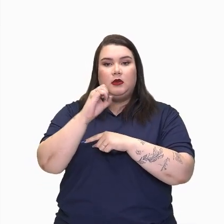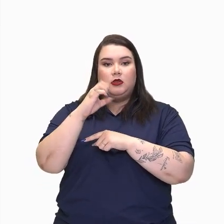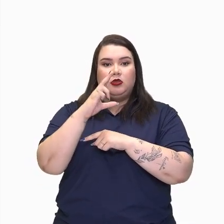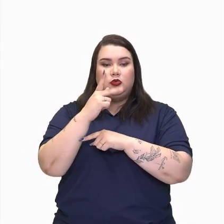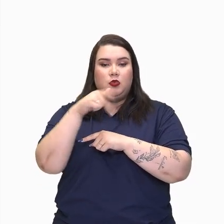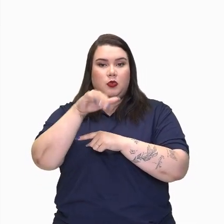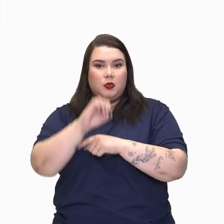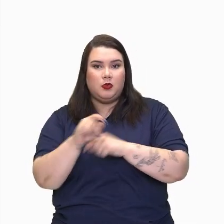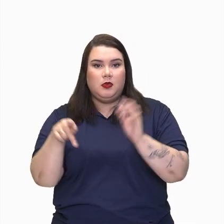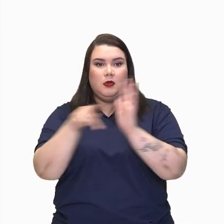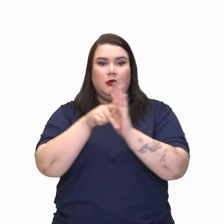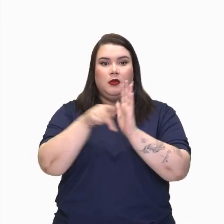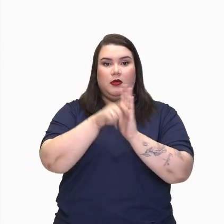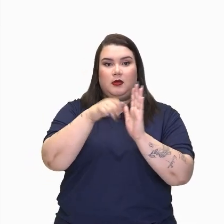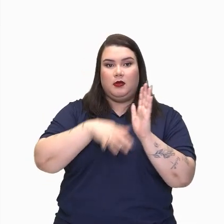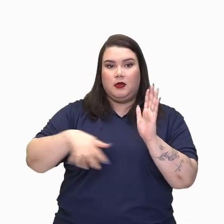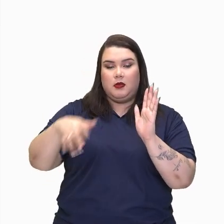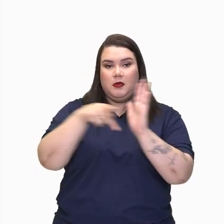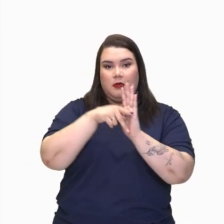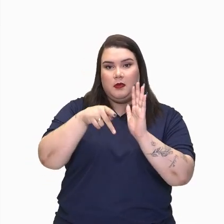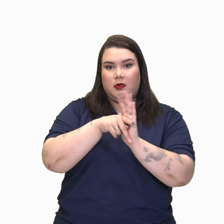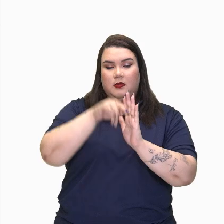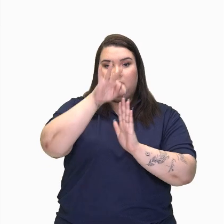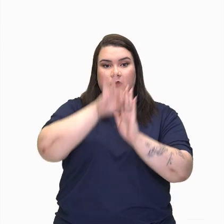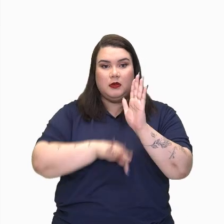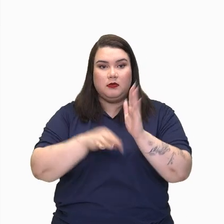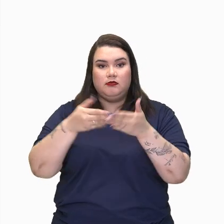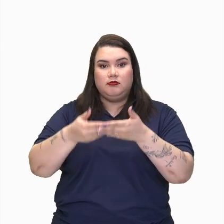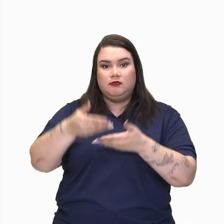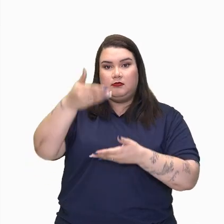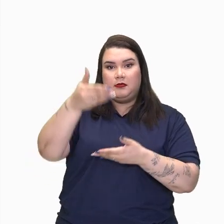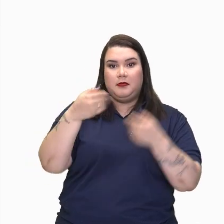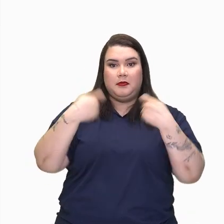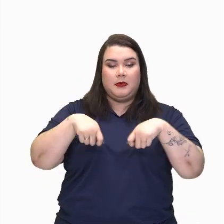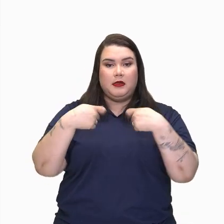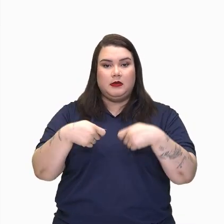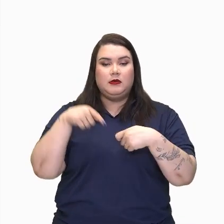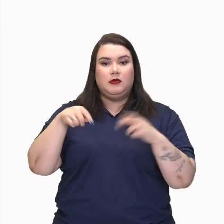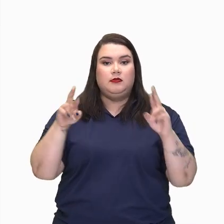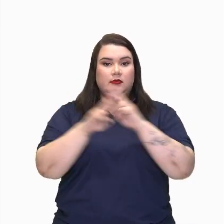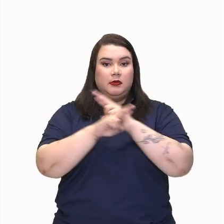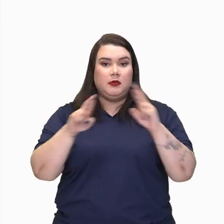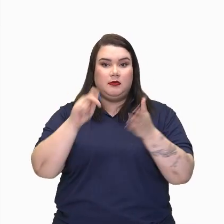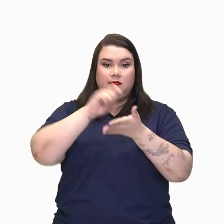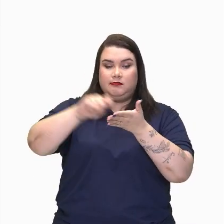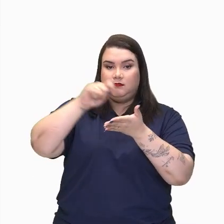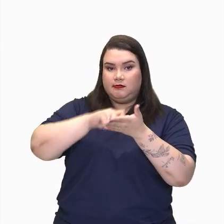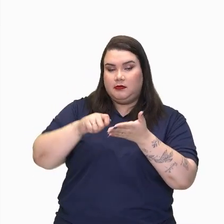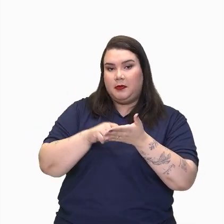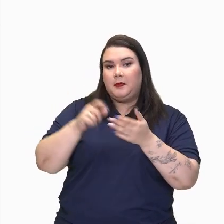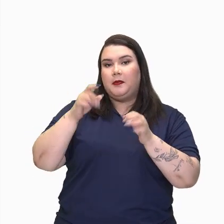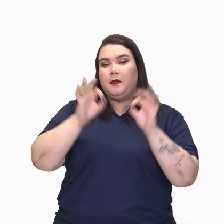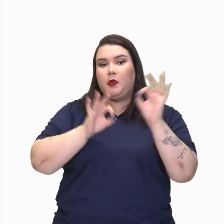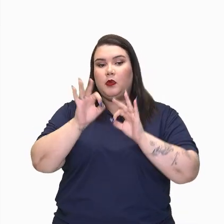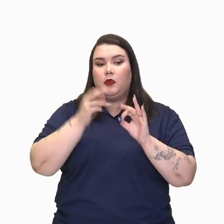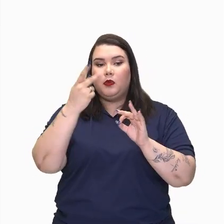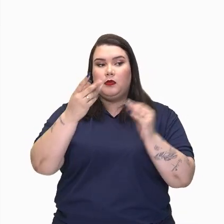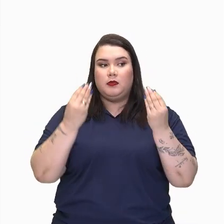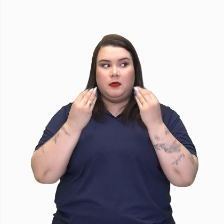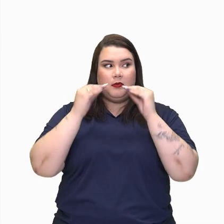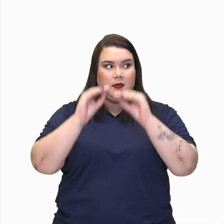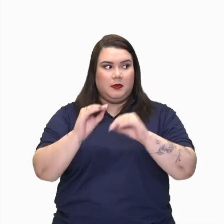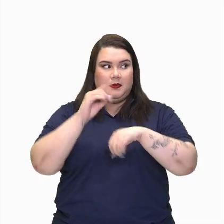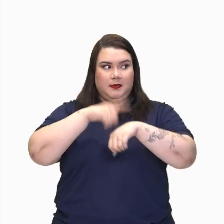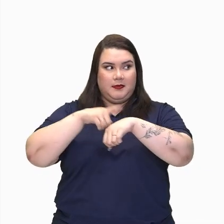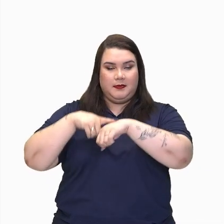espaço apropriado. Além da folha definitiva, você recebe uma folha de rascunho, que é justamente para você colocar o seu rascunho.